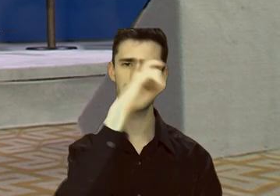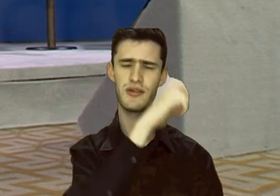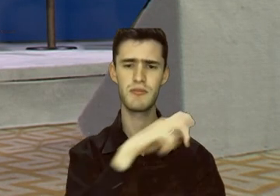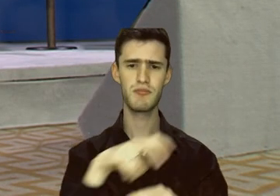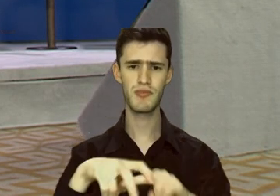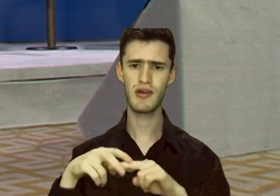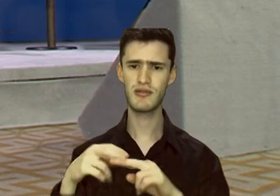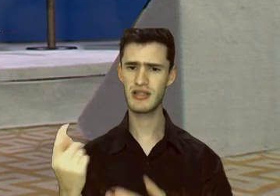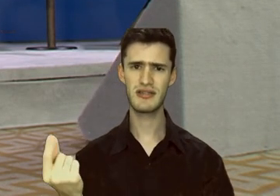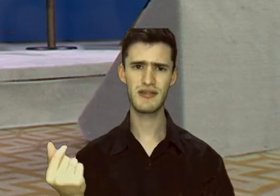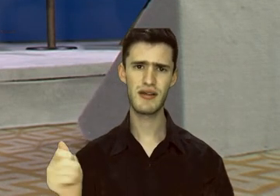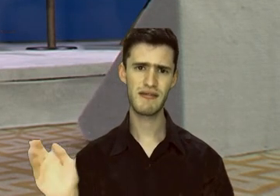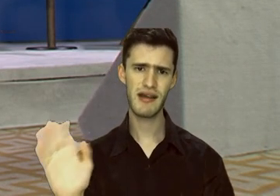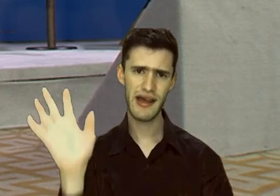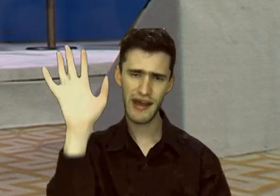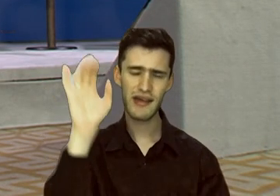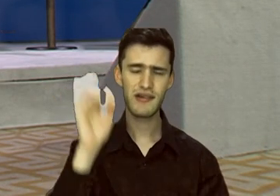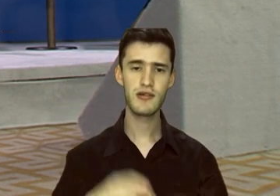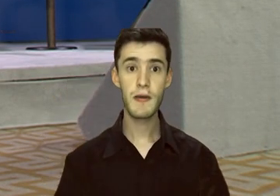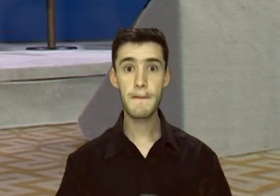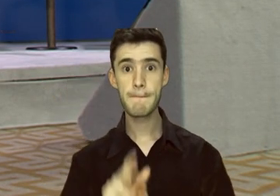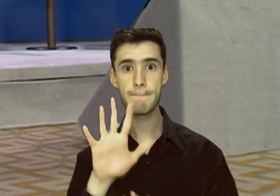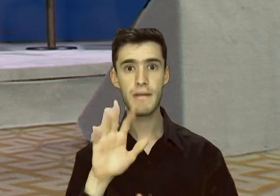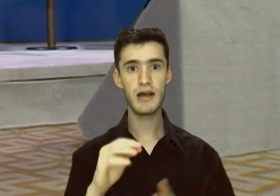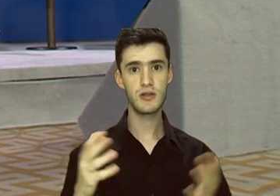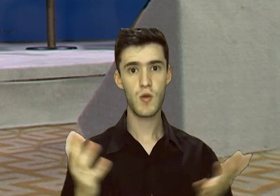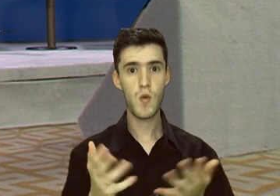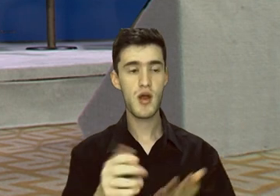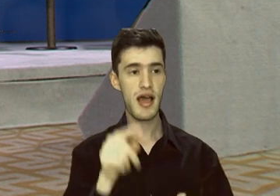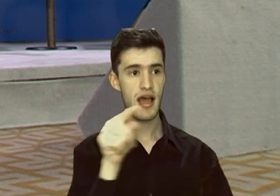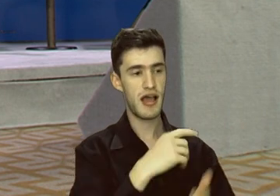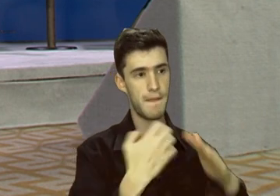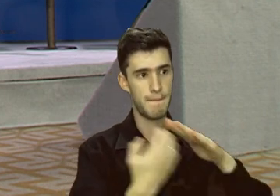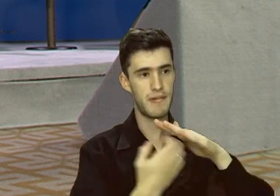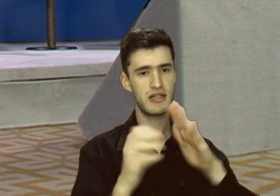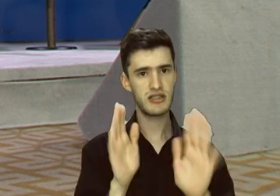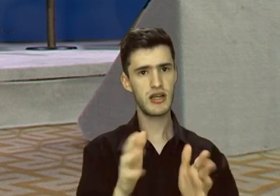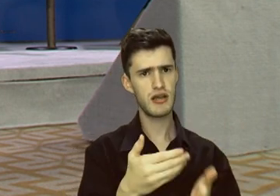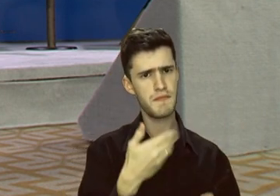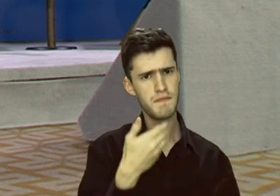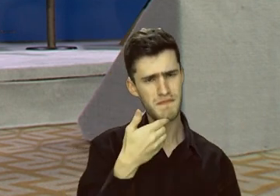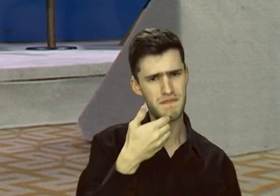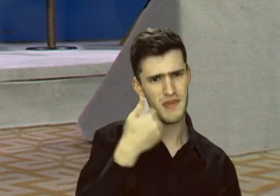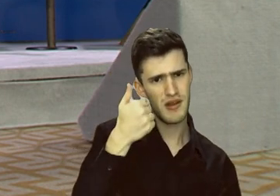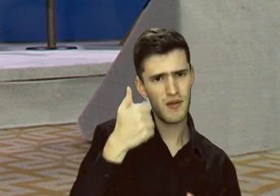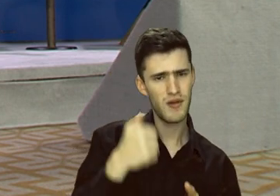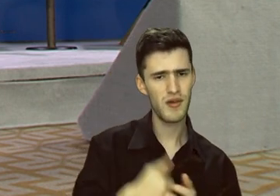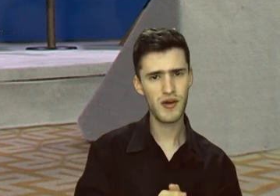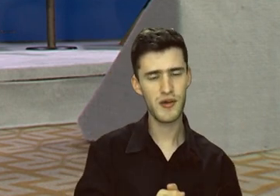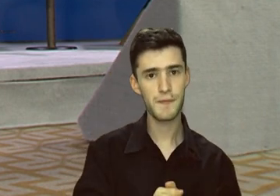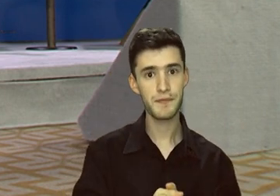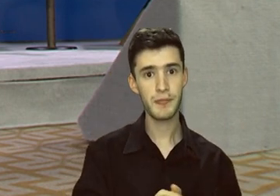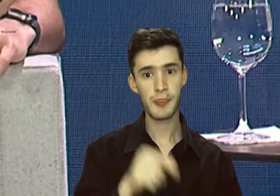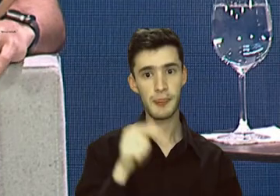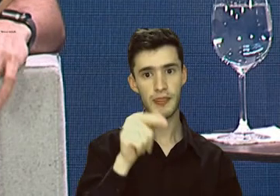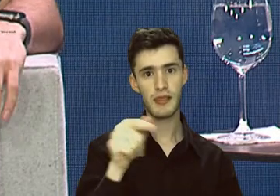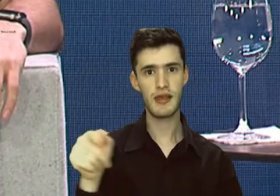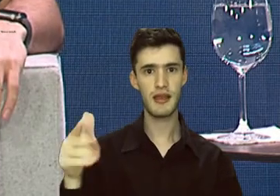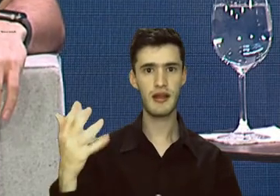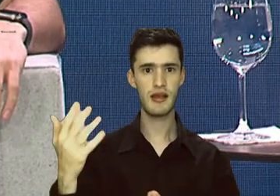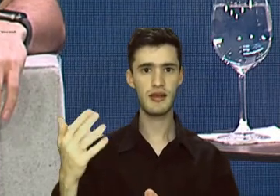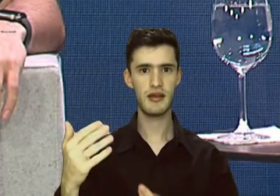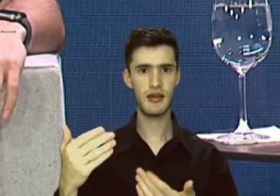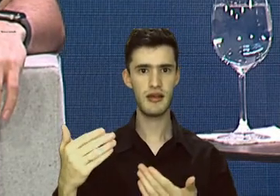que hoje as startups que estavam um pouco mais Preparadas elas vão colher melhor assim esse esse essa safra que foi plantada aí